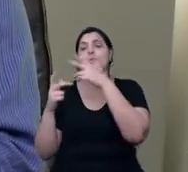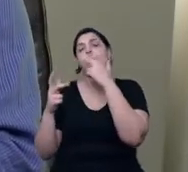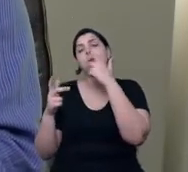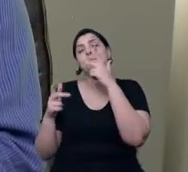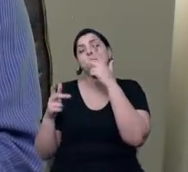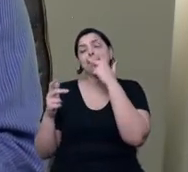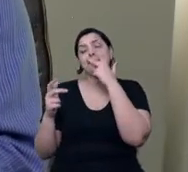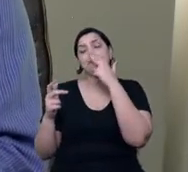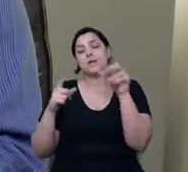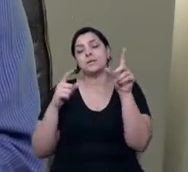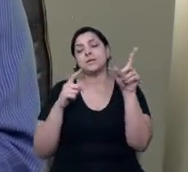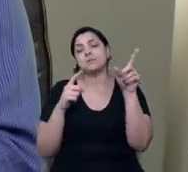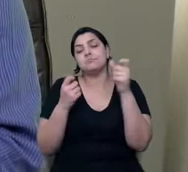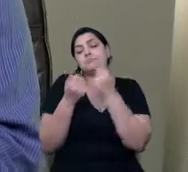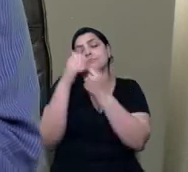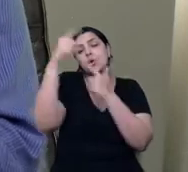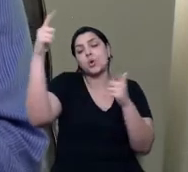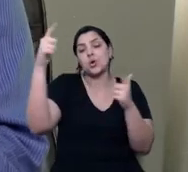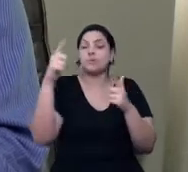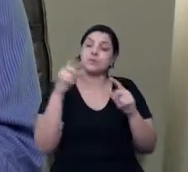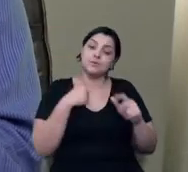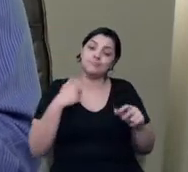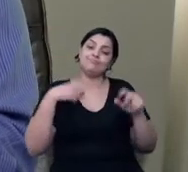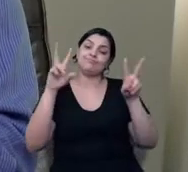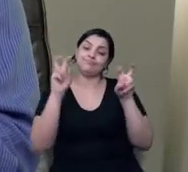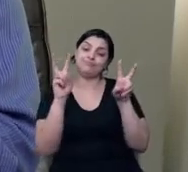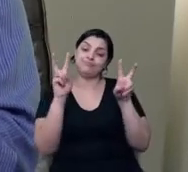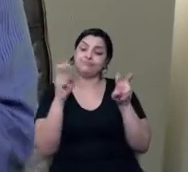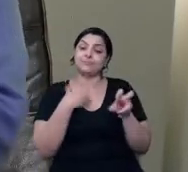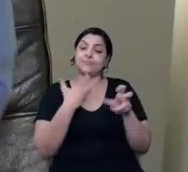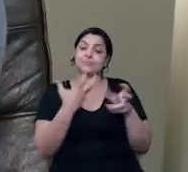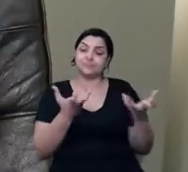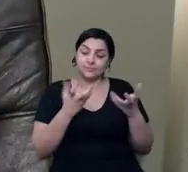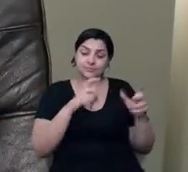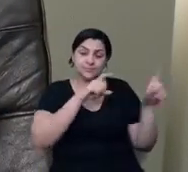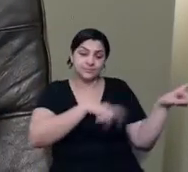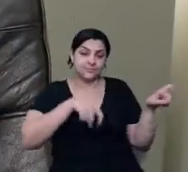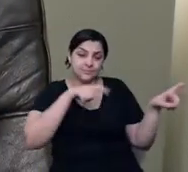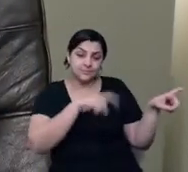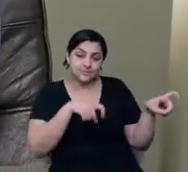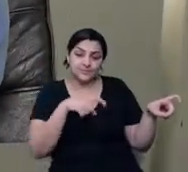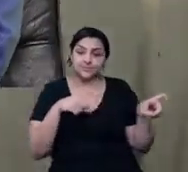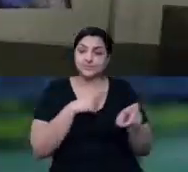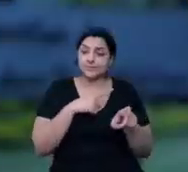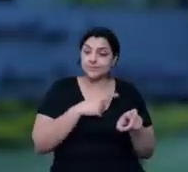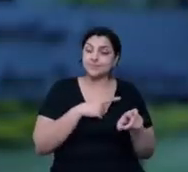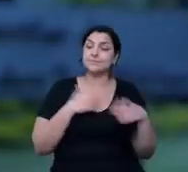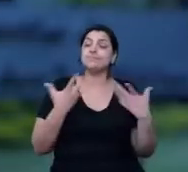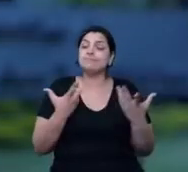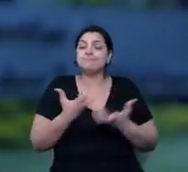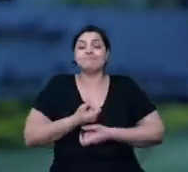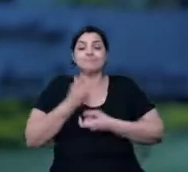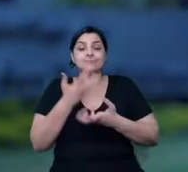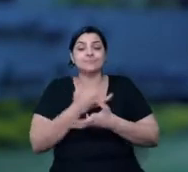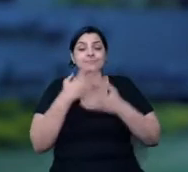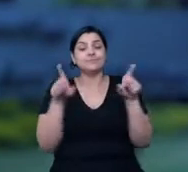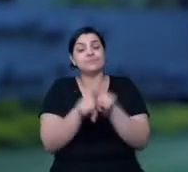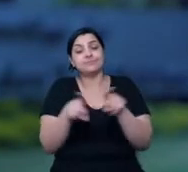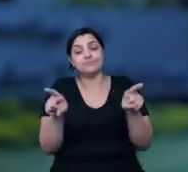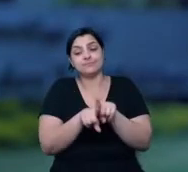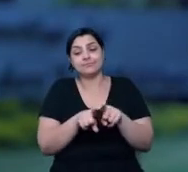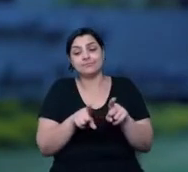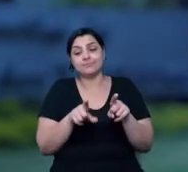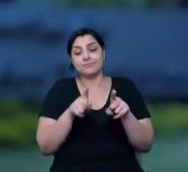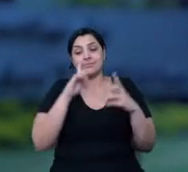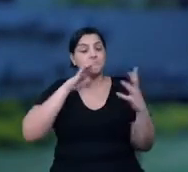disso que eu trato. Eu busco esse sertão, e aí vendo de uma forma mais poética também, não só geográfica, mas também de uma forma